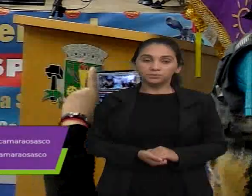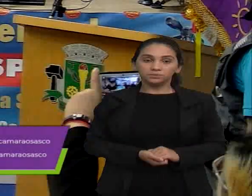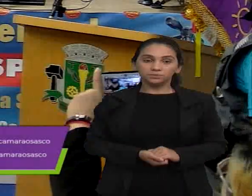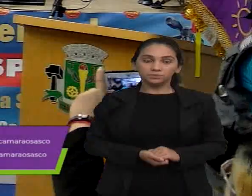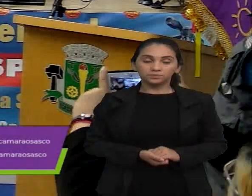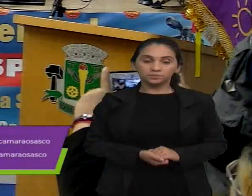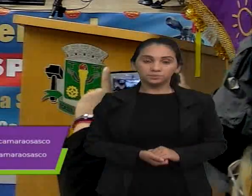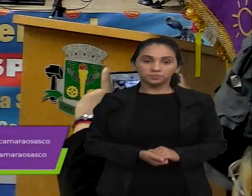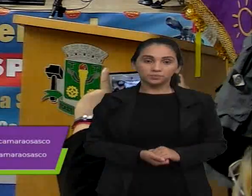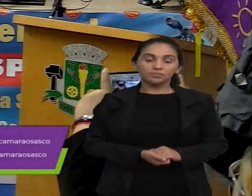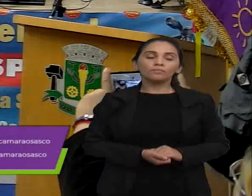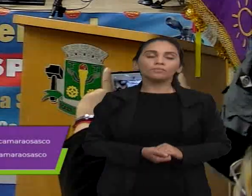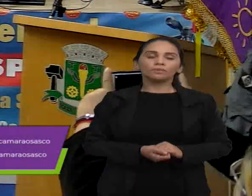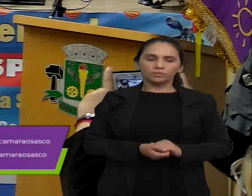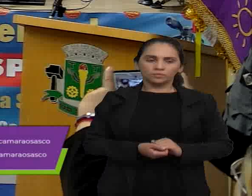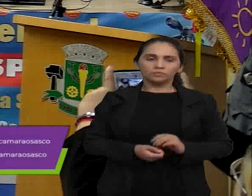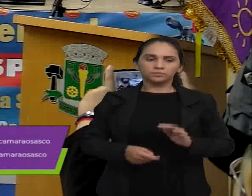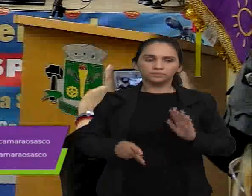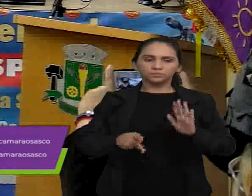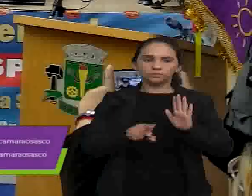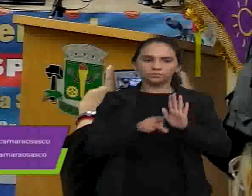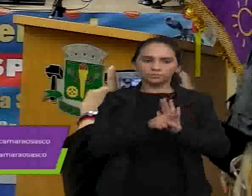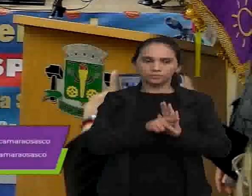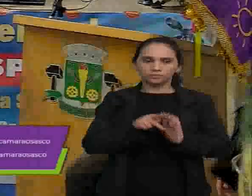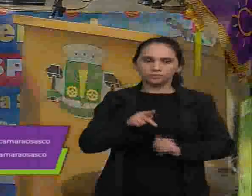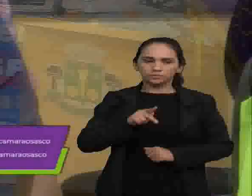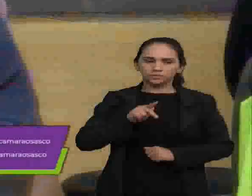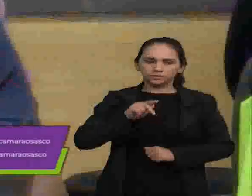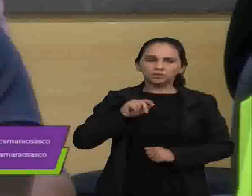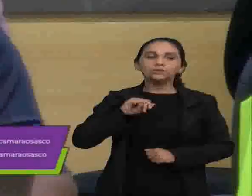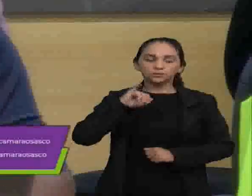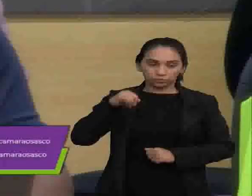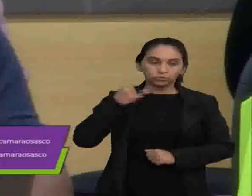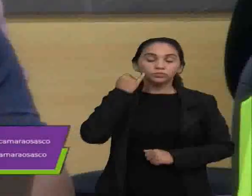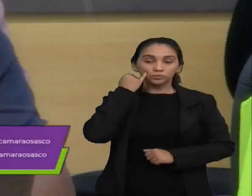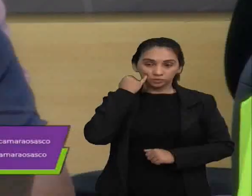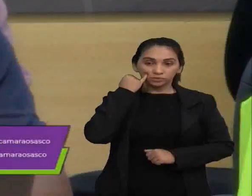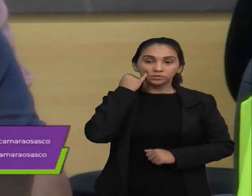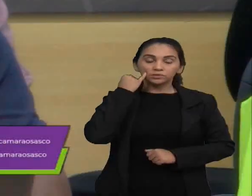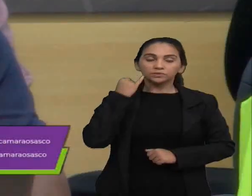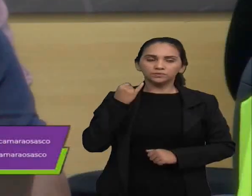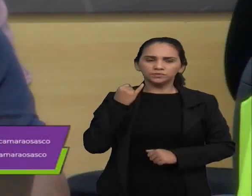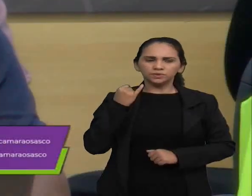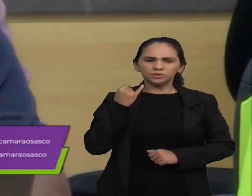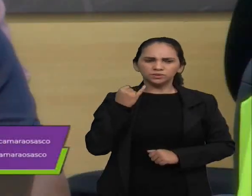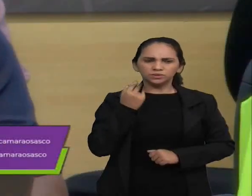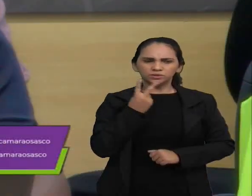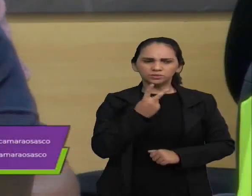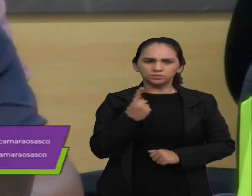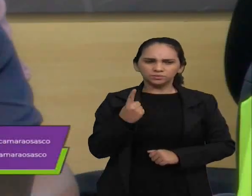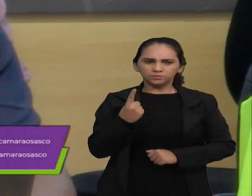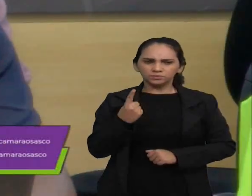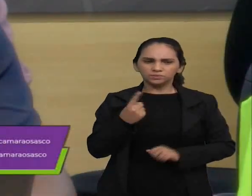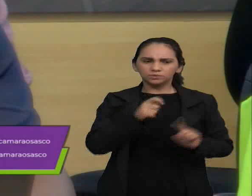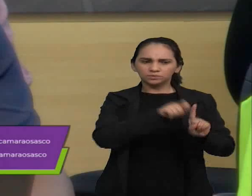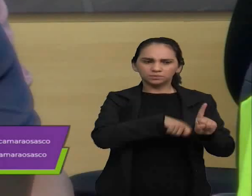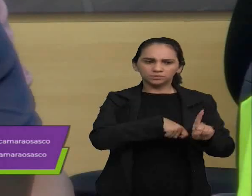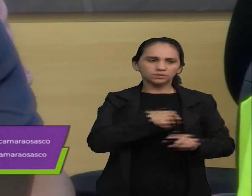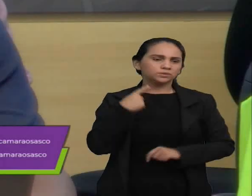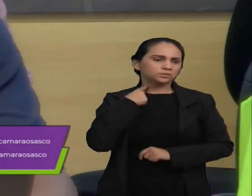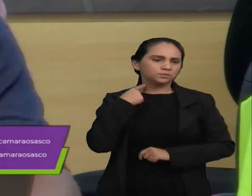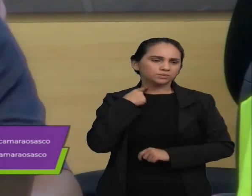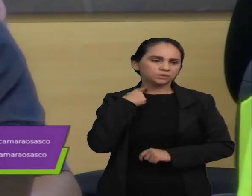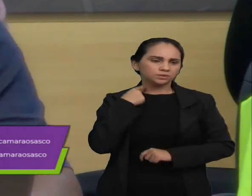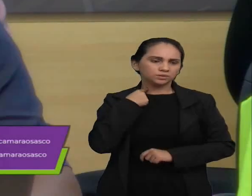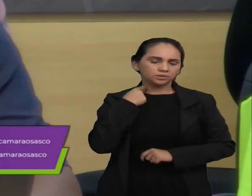Gabinete da vereadora Juliana Douti Voz, Osasco, 31 de maio de 2023. Ao excelentíssimo senhor presidente Carmonio